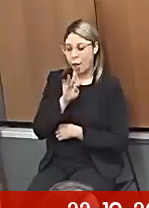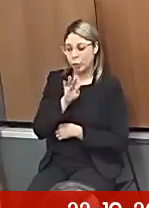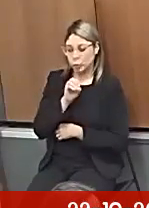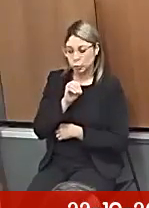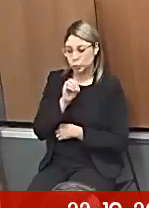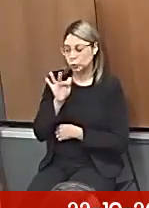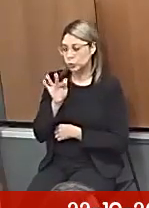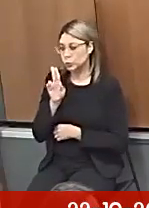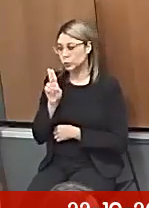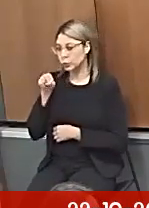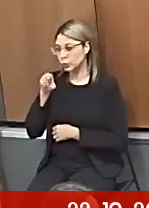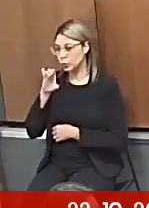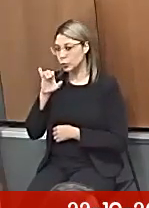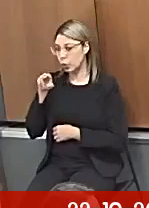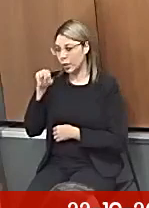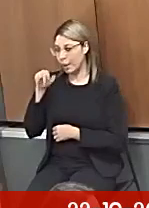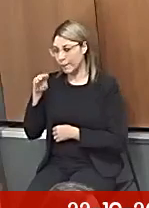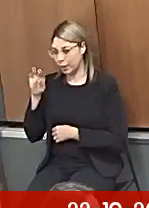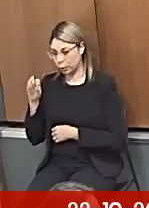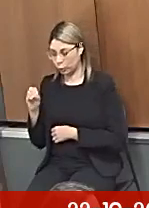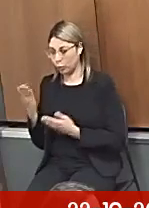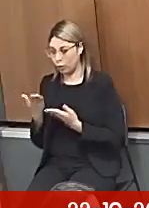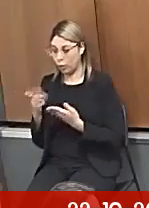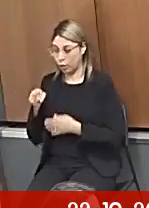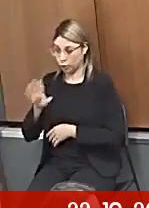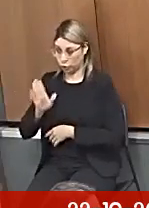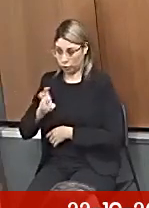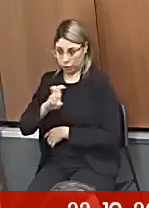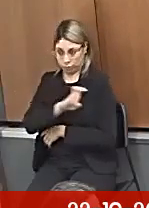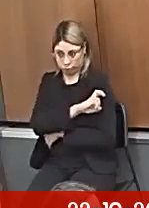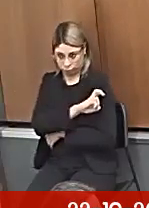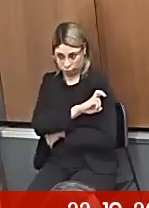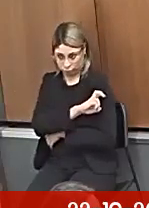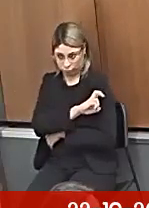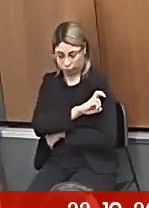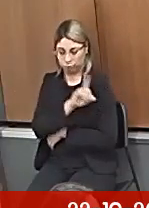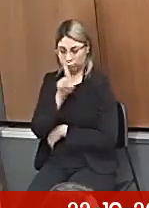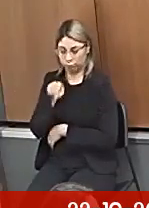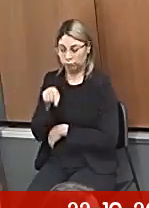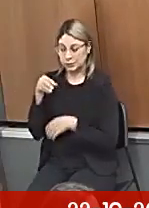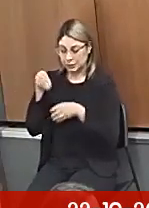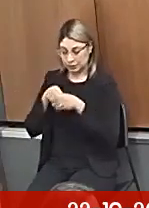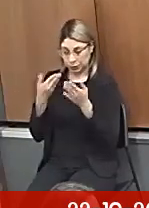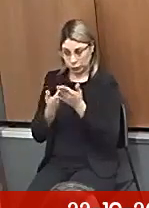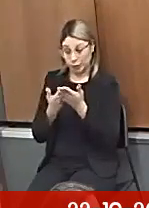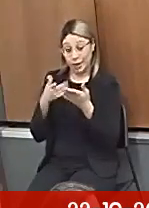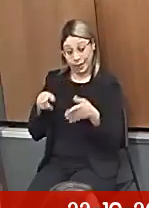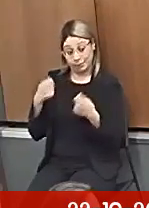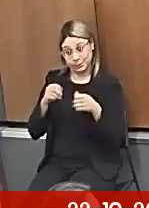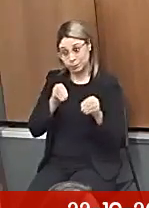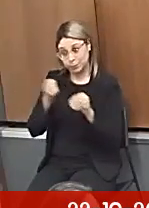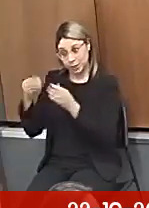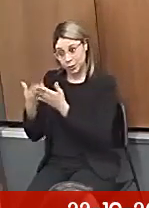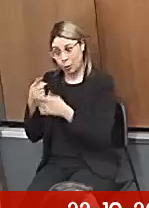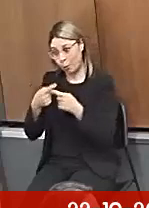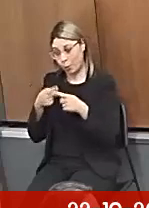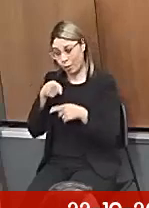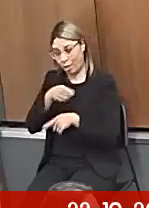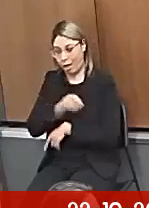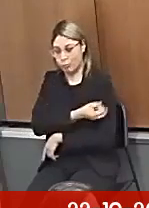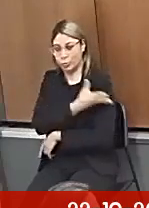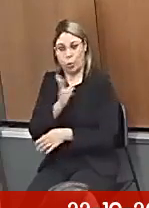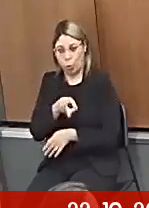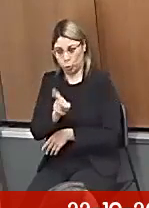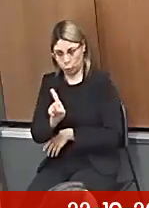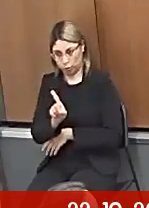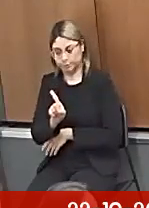9 anos e a escola acaba. Ele está no 5º ano do Instituto da Criança e ele vai ter que mudar de escola. E aí a